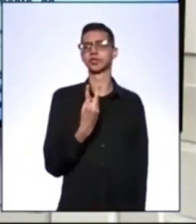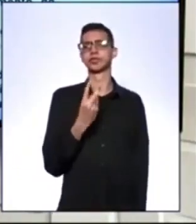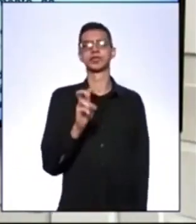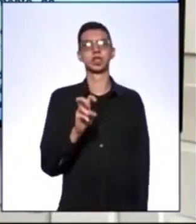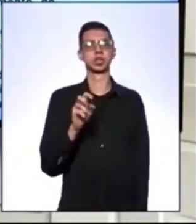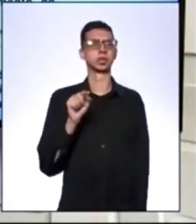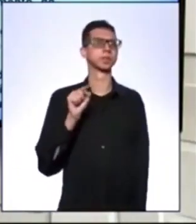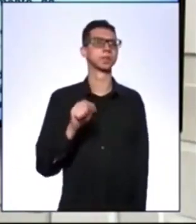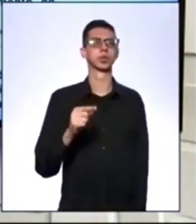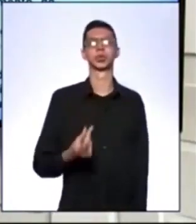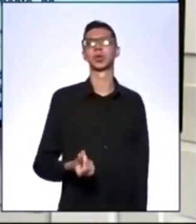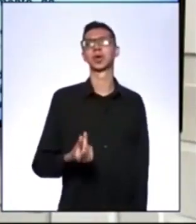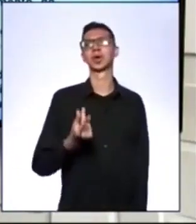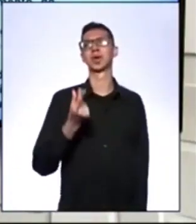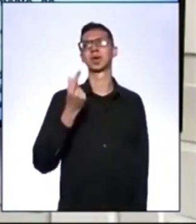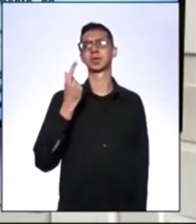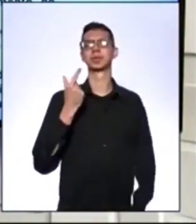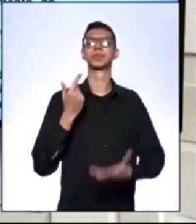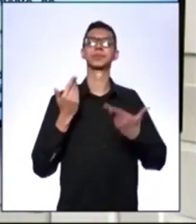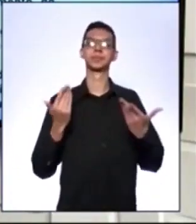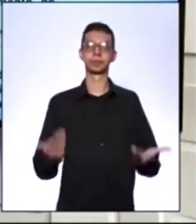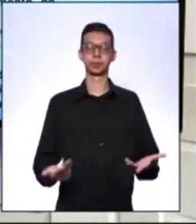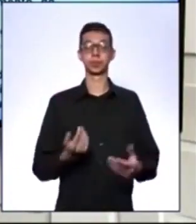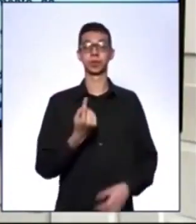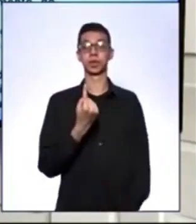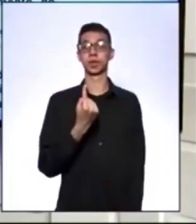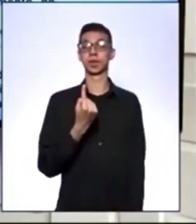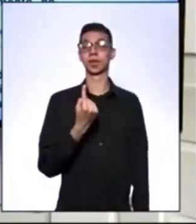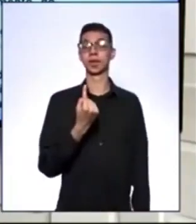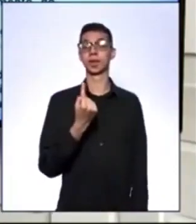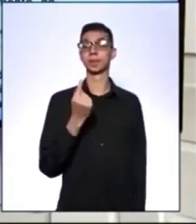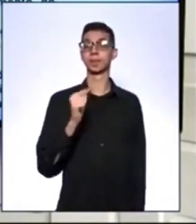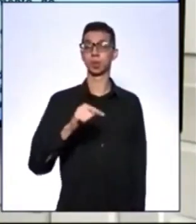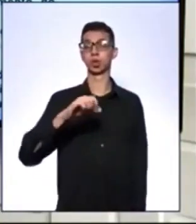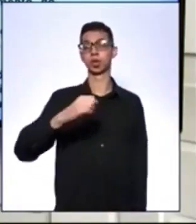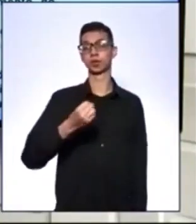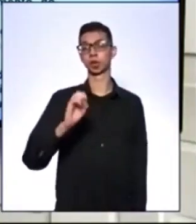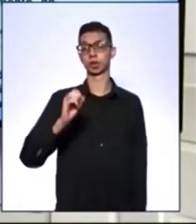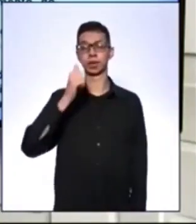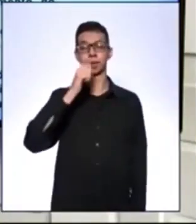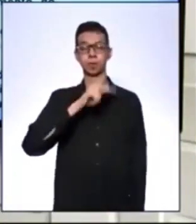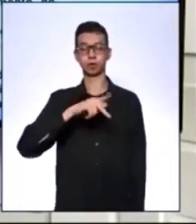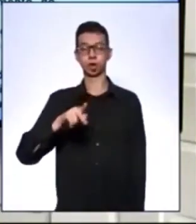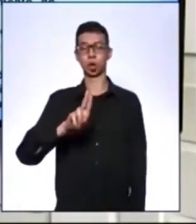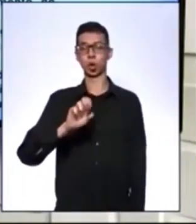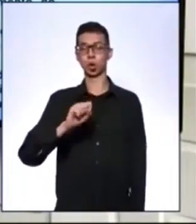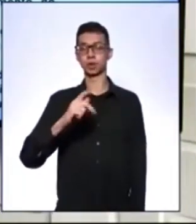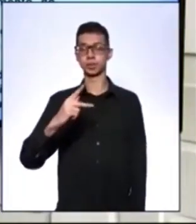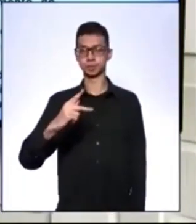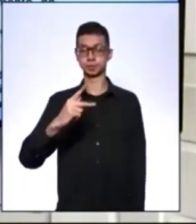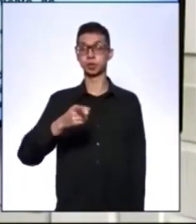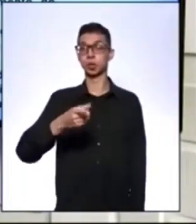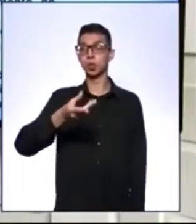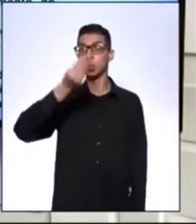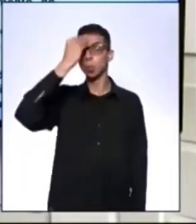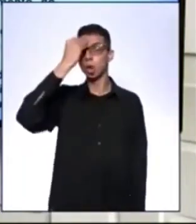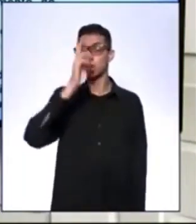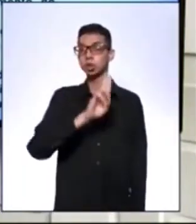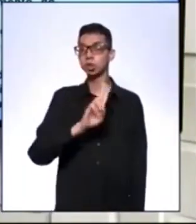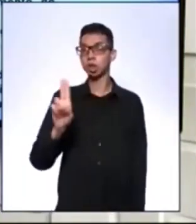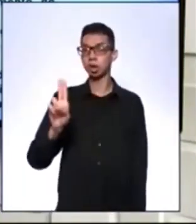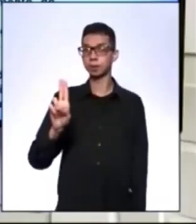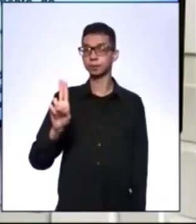bem, na década de 80, uma professora da USP, guarde o nome dessa senhora, dessa